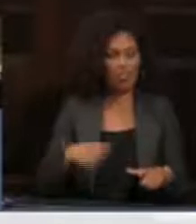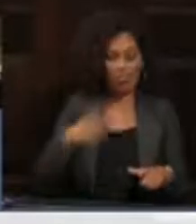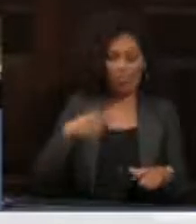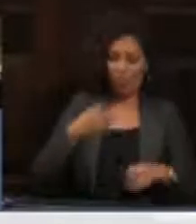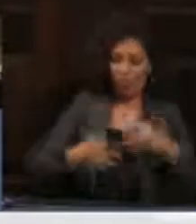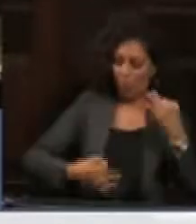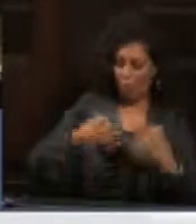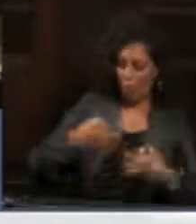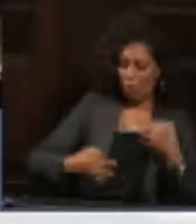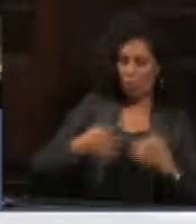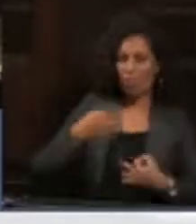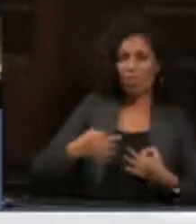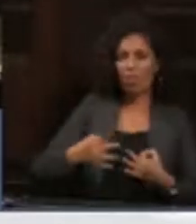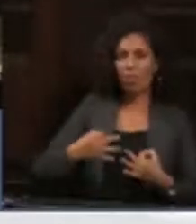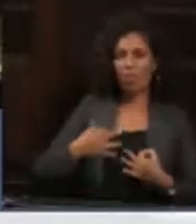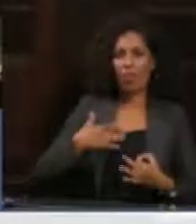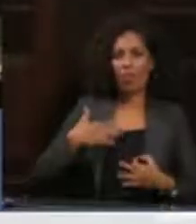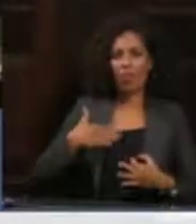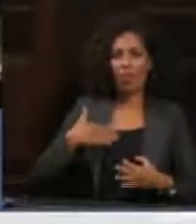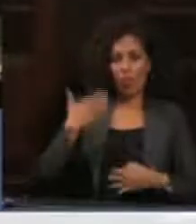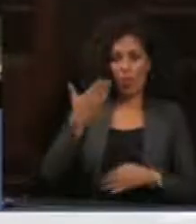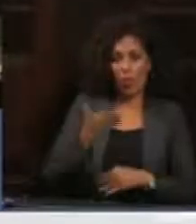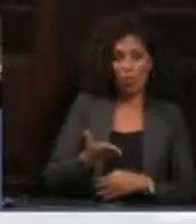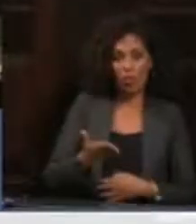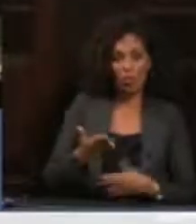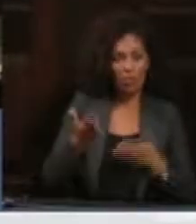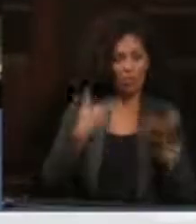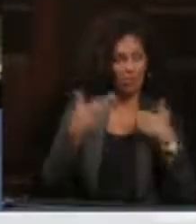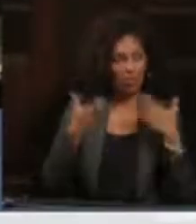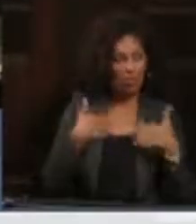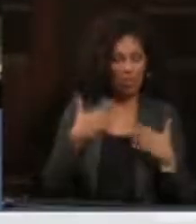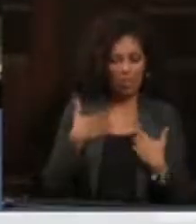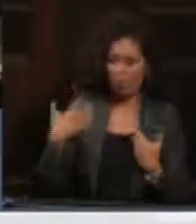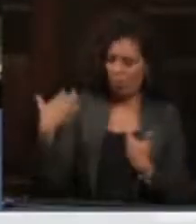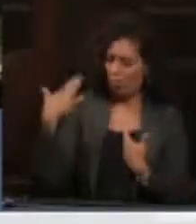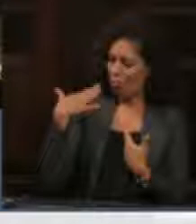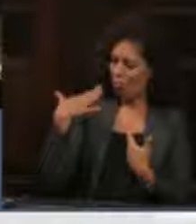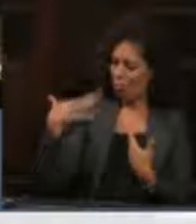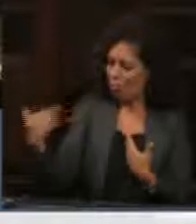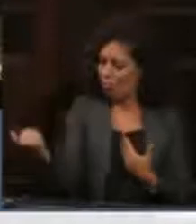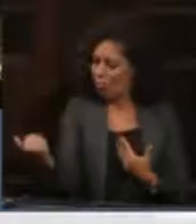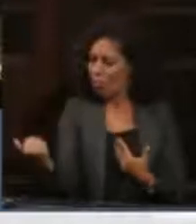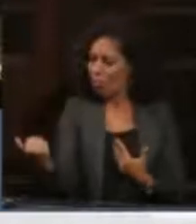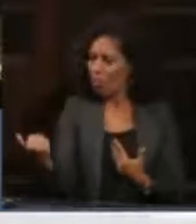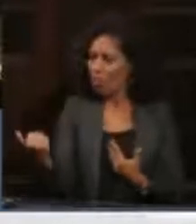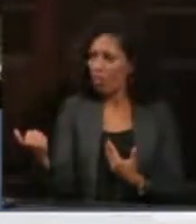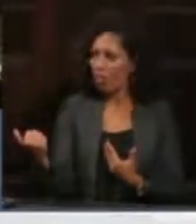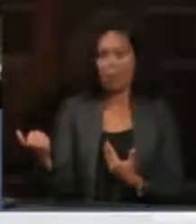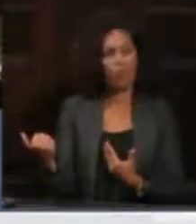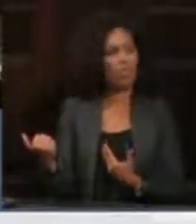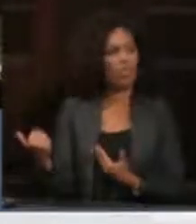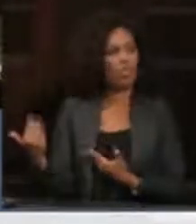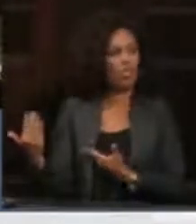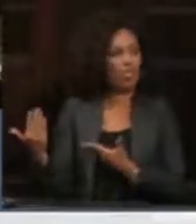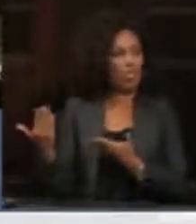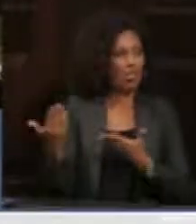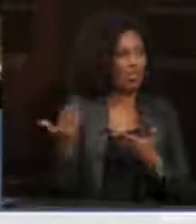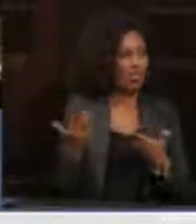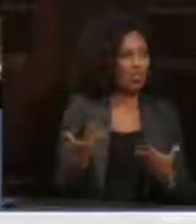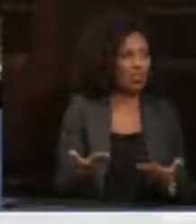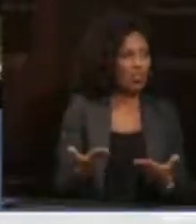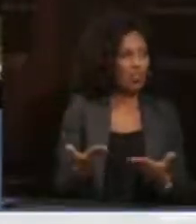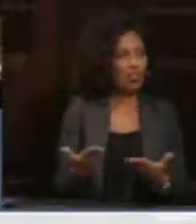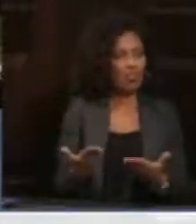estive para a posse do atual desembargador, fui convidada a ocupar o elevador de